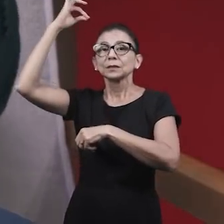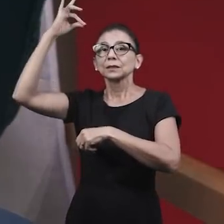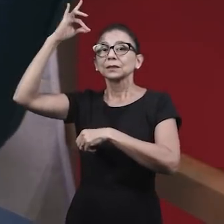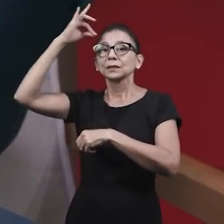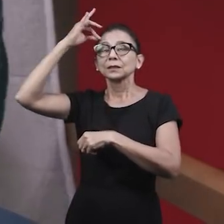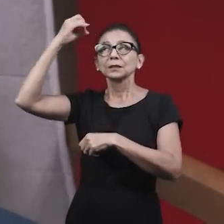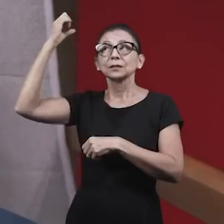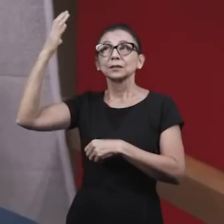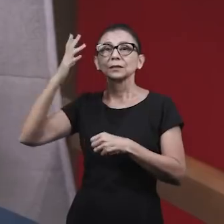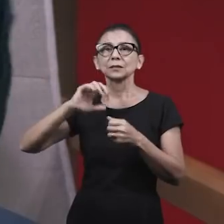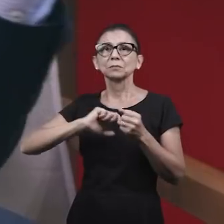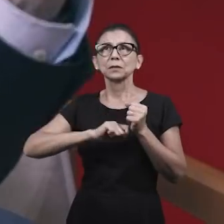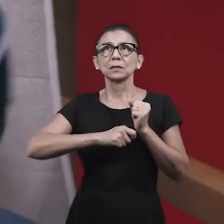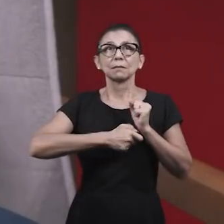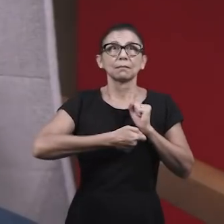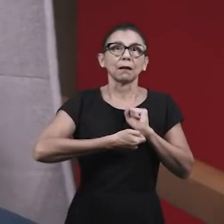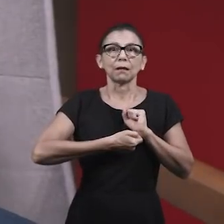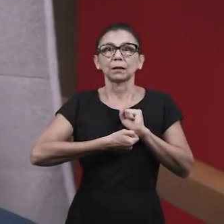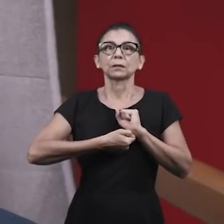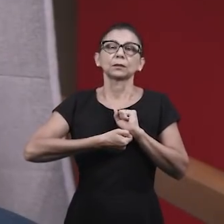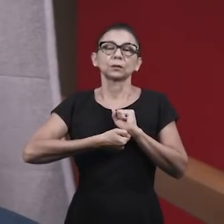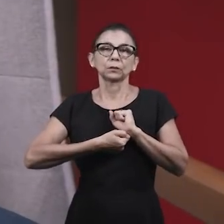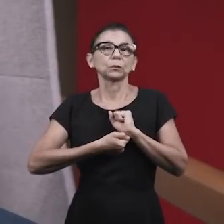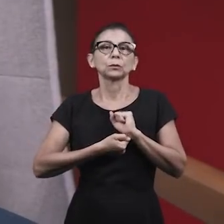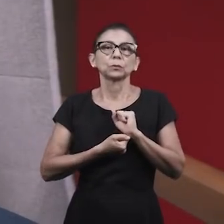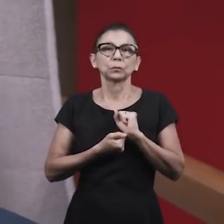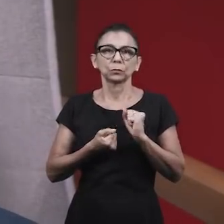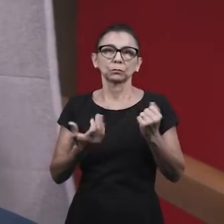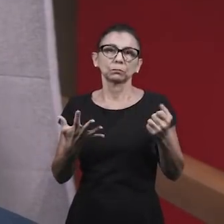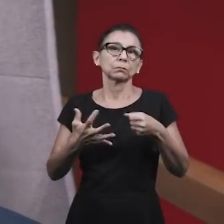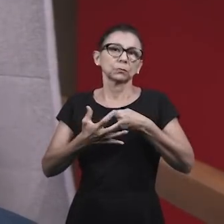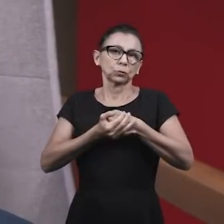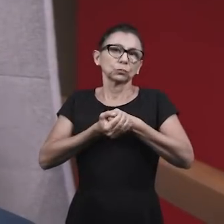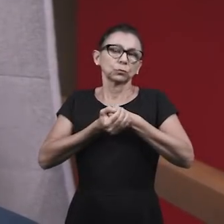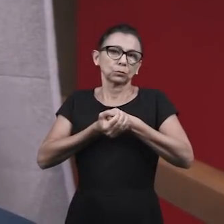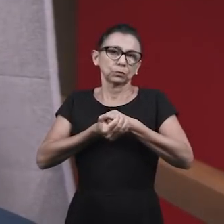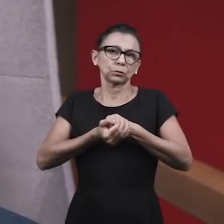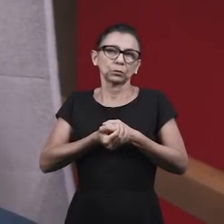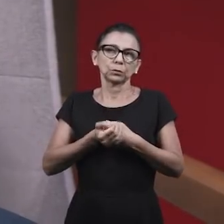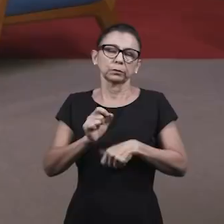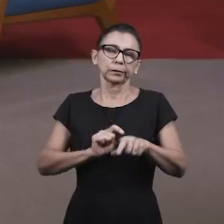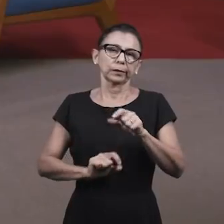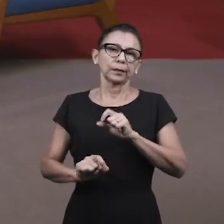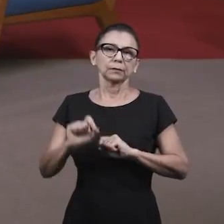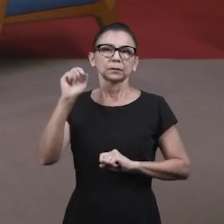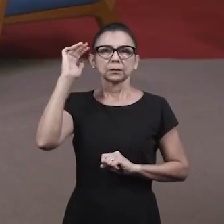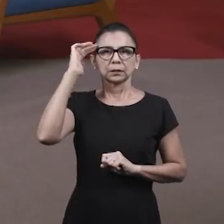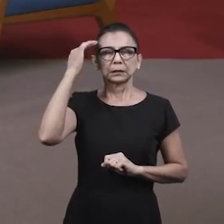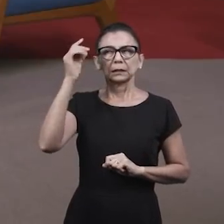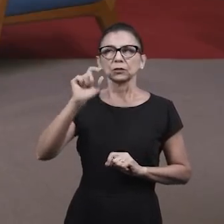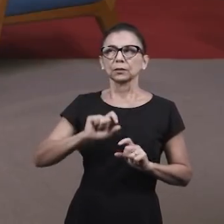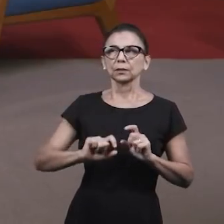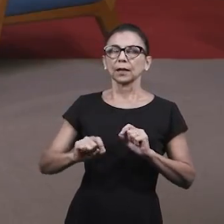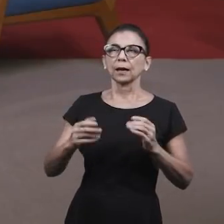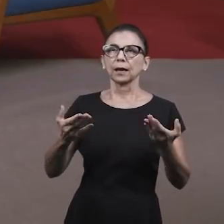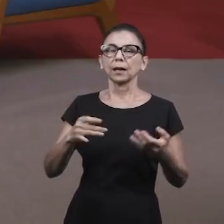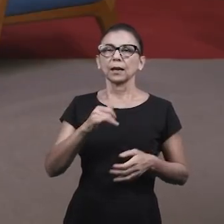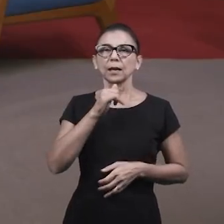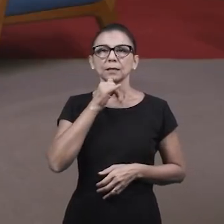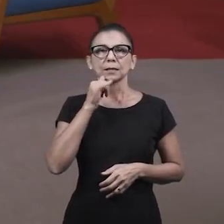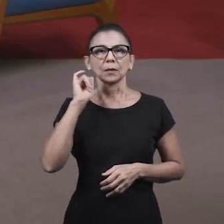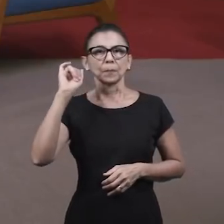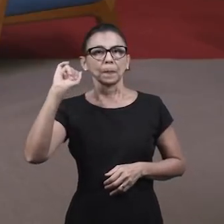é isso? Claro, por quê? Porque o mistério, você acabou de mencionar, é aquilo que está oculto e precisa